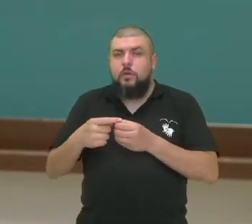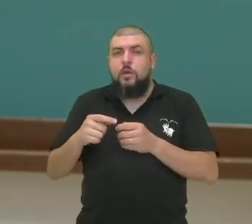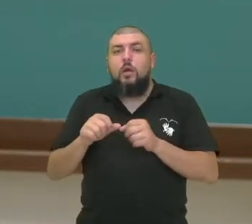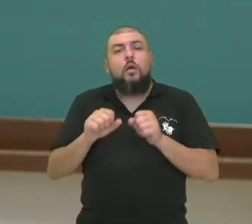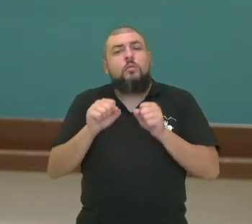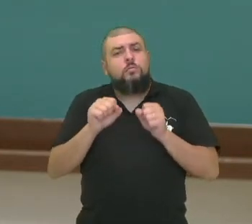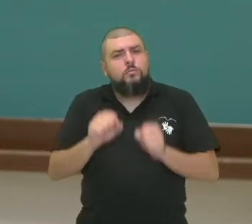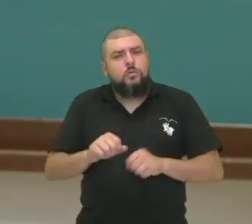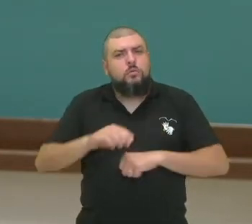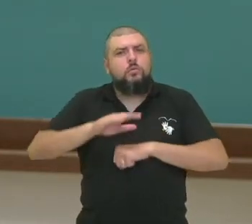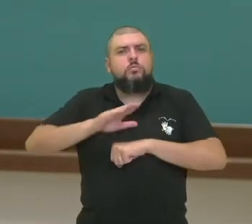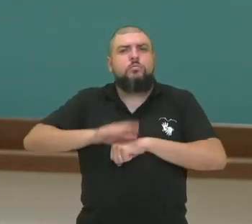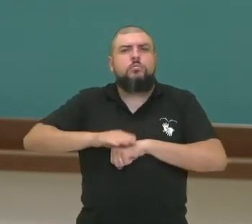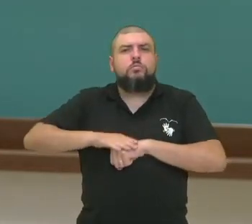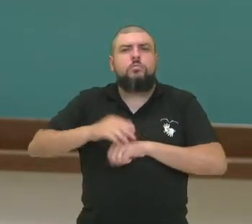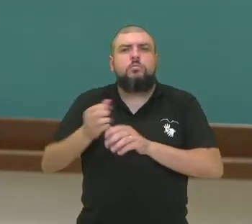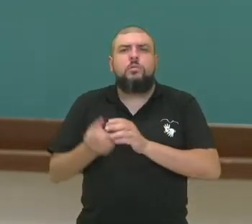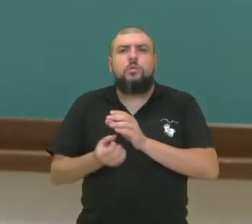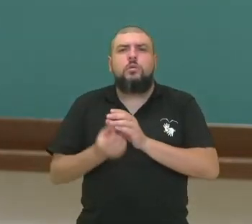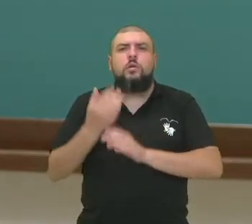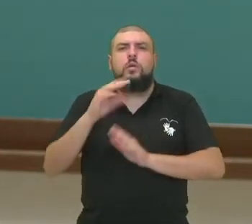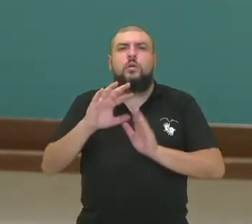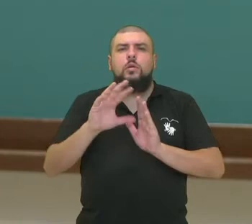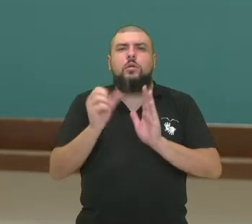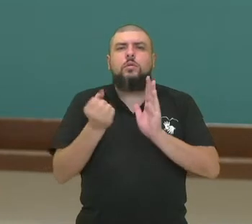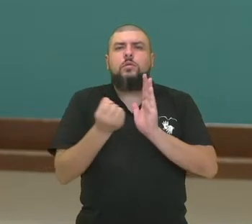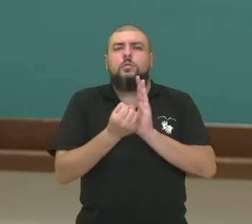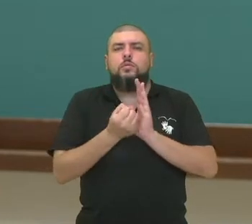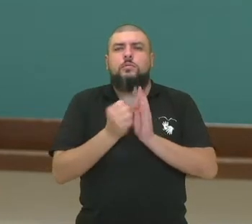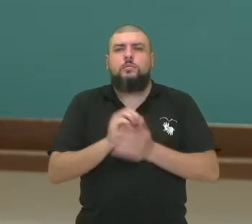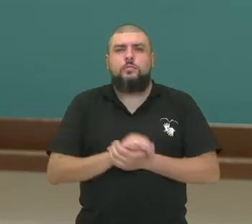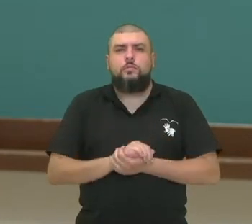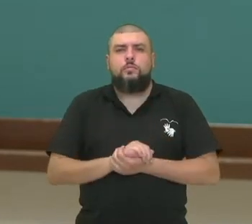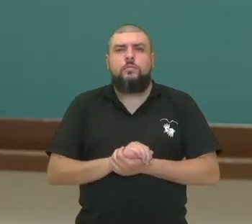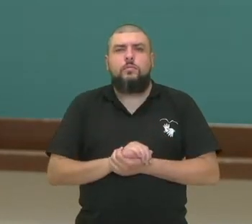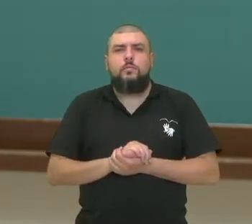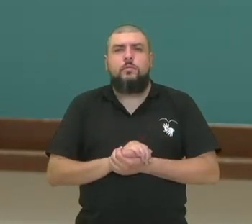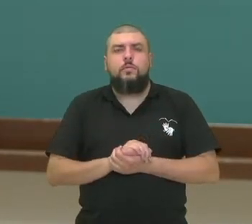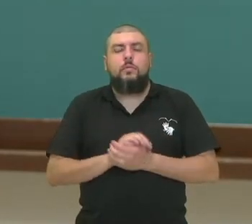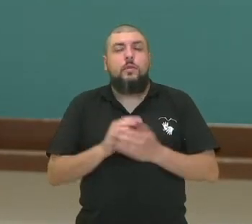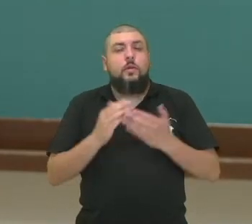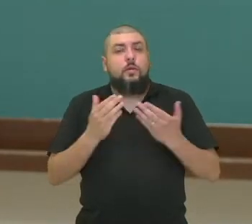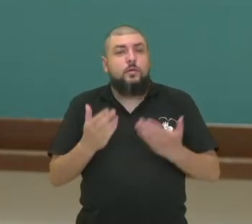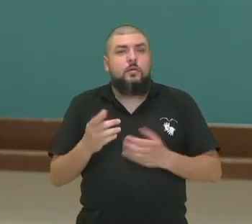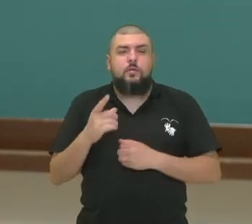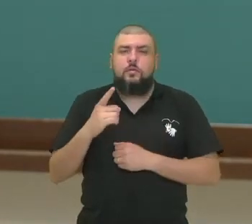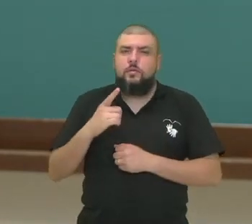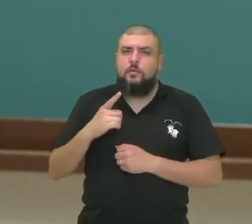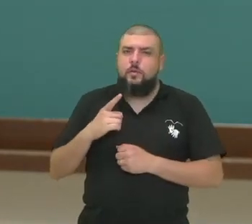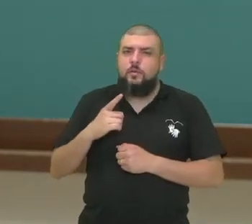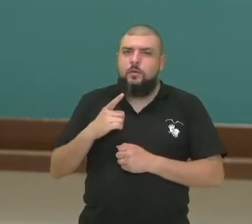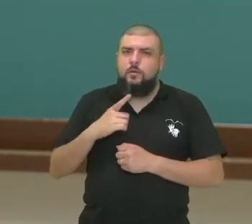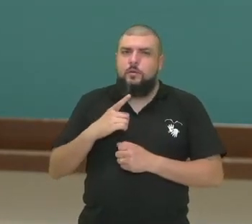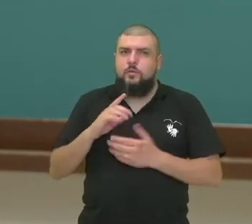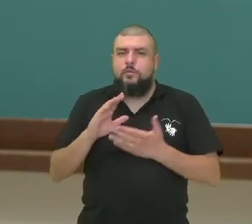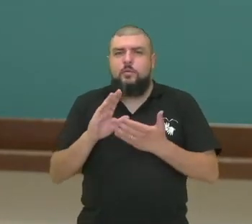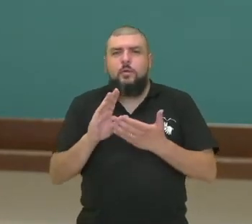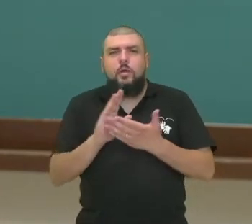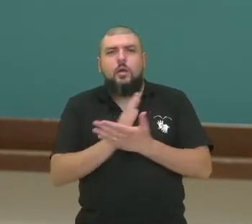os seus próprios símbolos. Daí o fato de que nós temos então aqui alguns